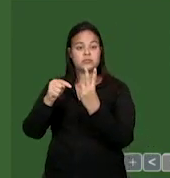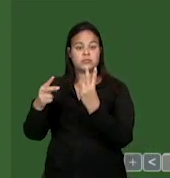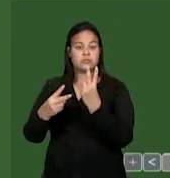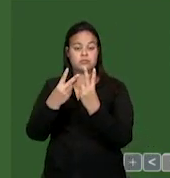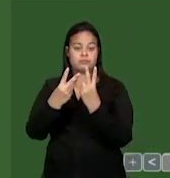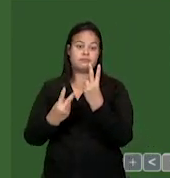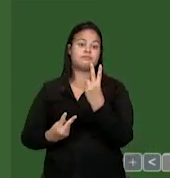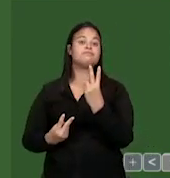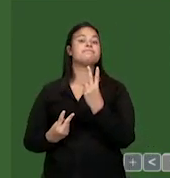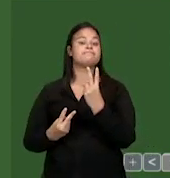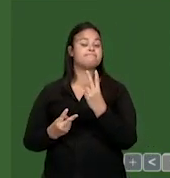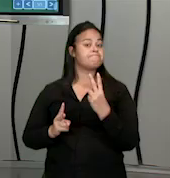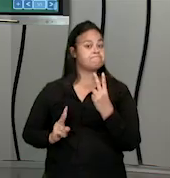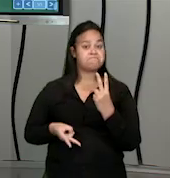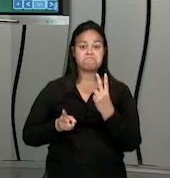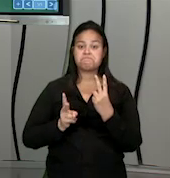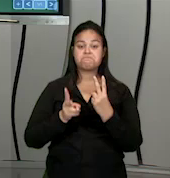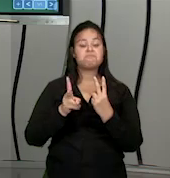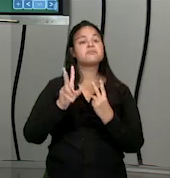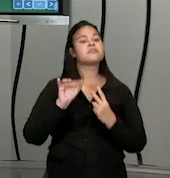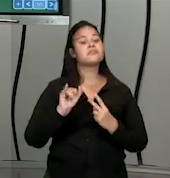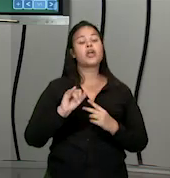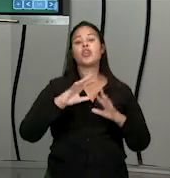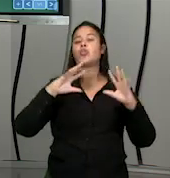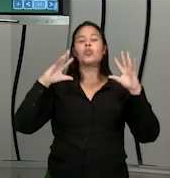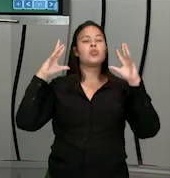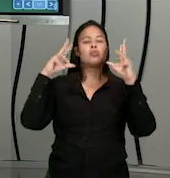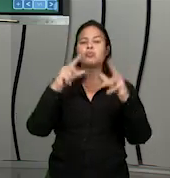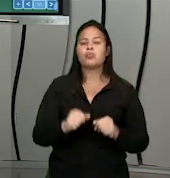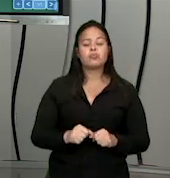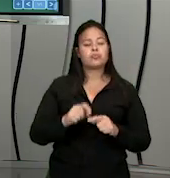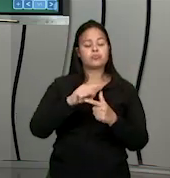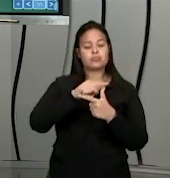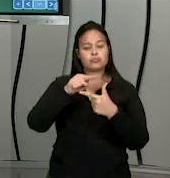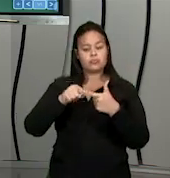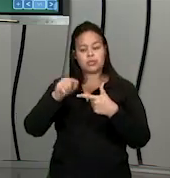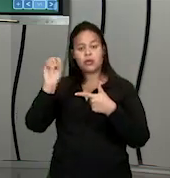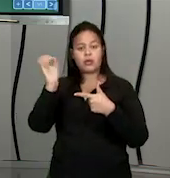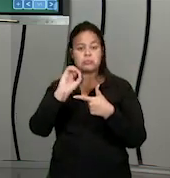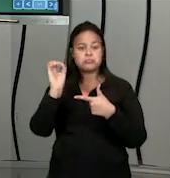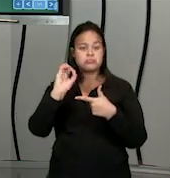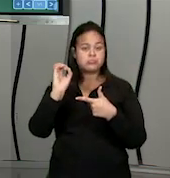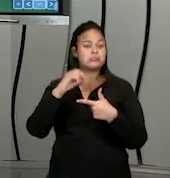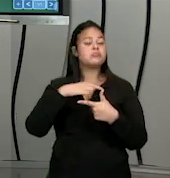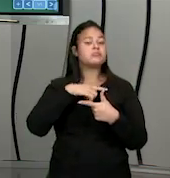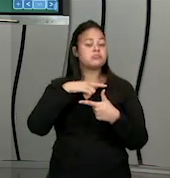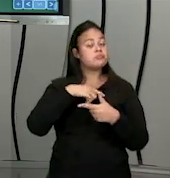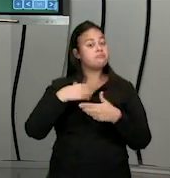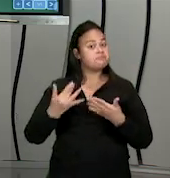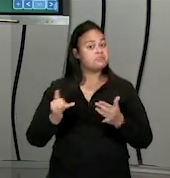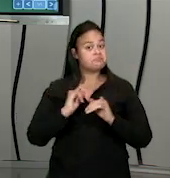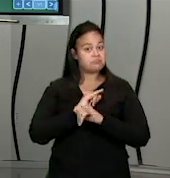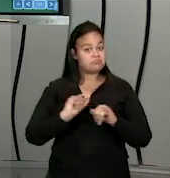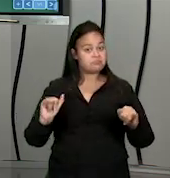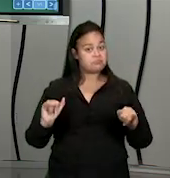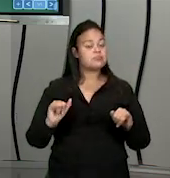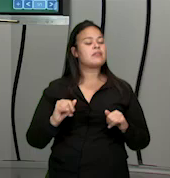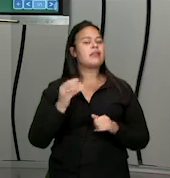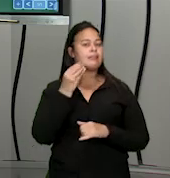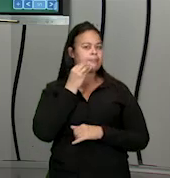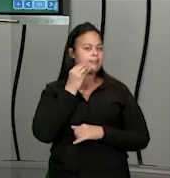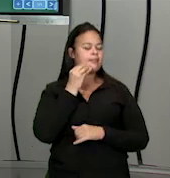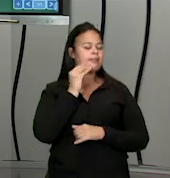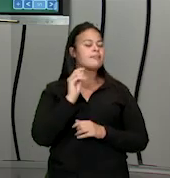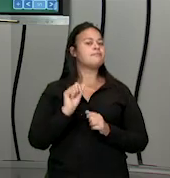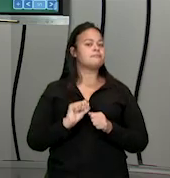sobre 2. E assim por diante, você vai ter todos esses ângulos aí, tá certo? Então, como eu disse, depois você tenta